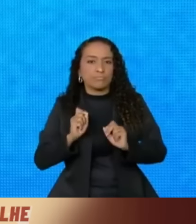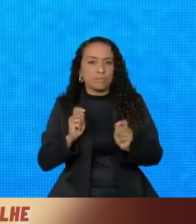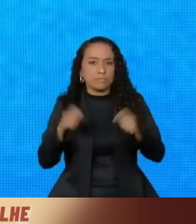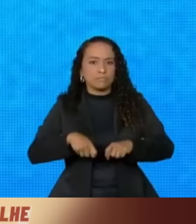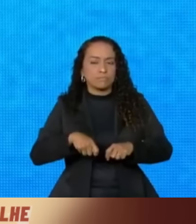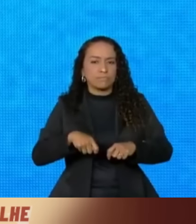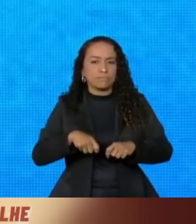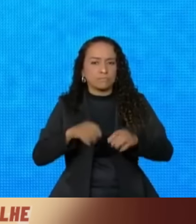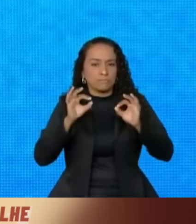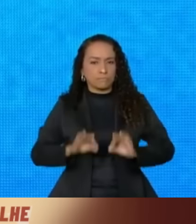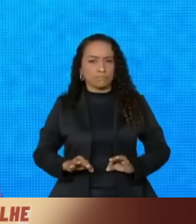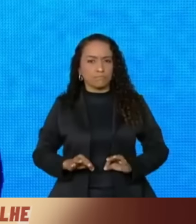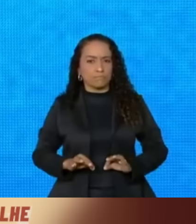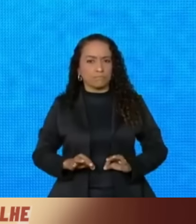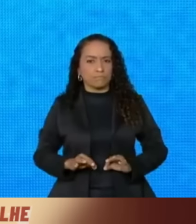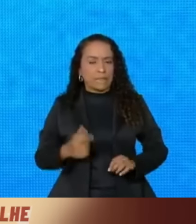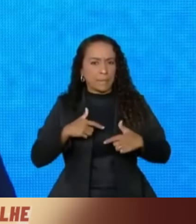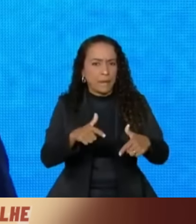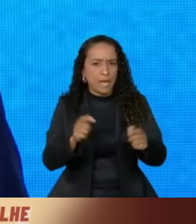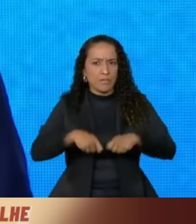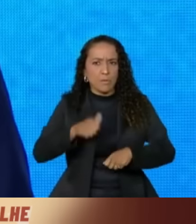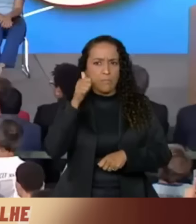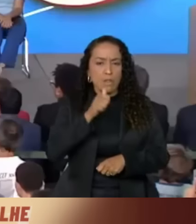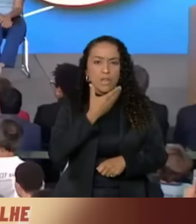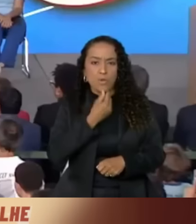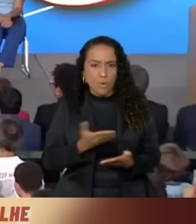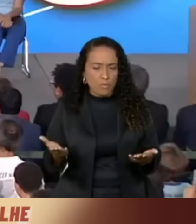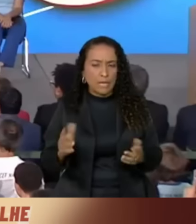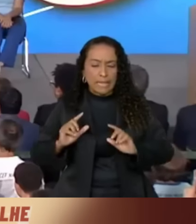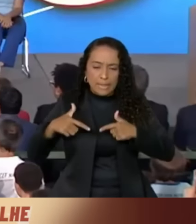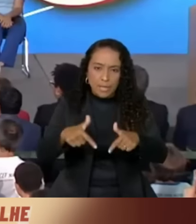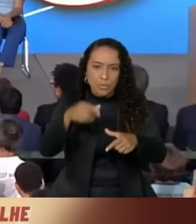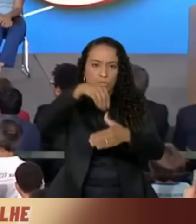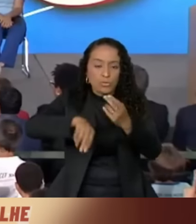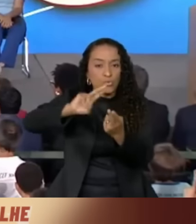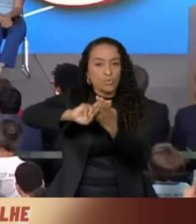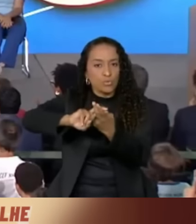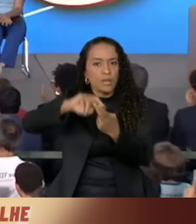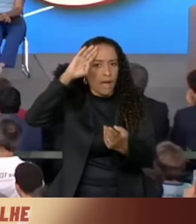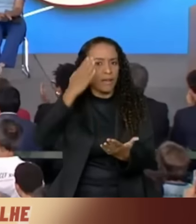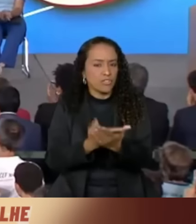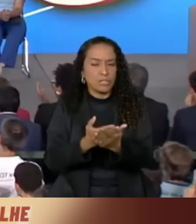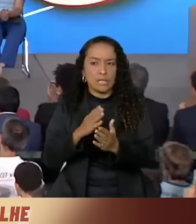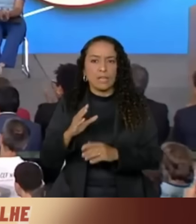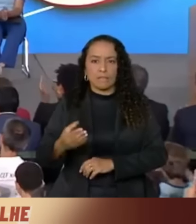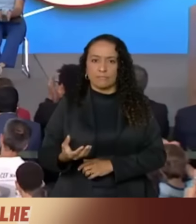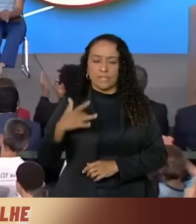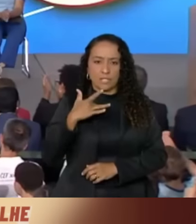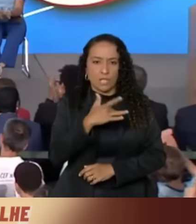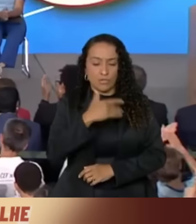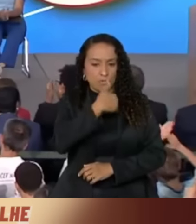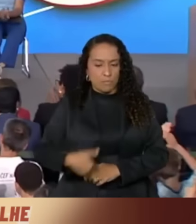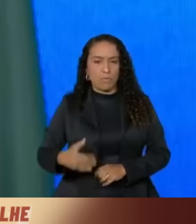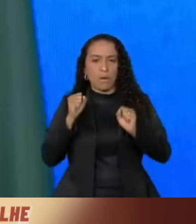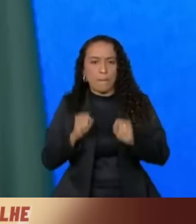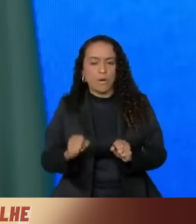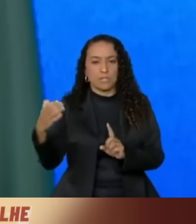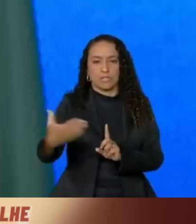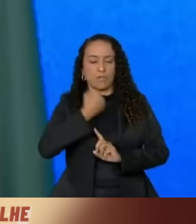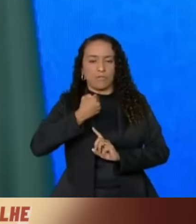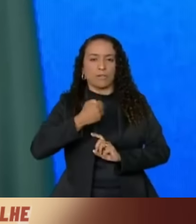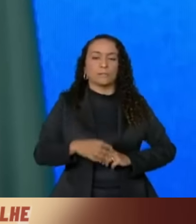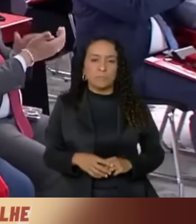capacidade de trabalho e a honradez de mulheres e homens que trabalham no SUS e que acreditam que a saúde pública pode ser a salvação.